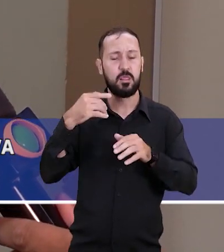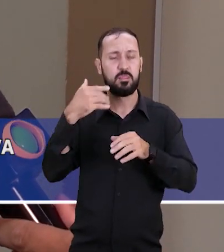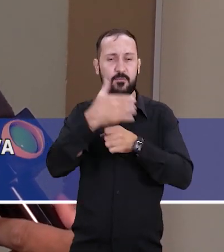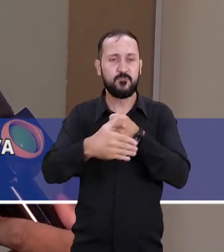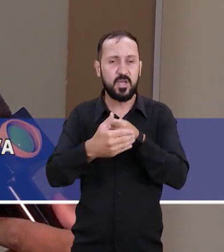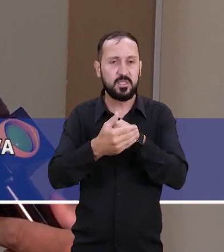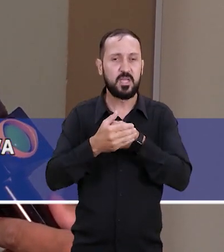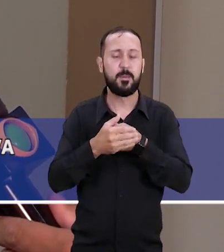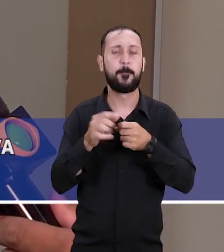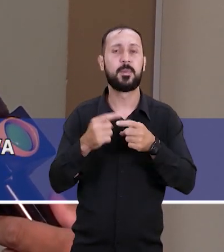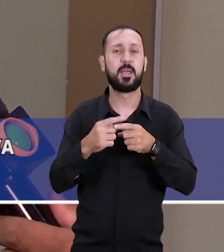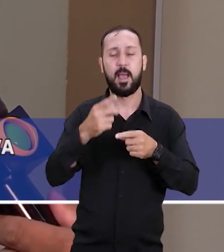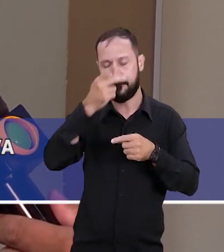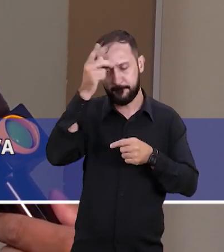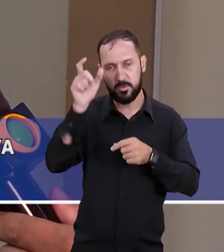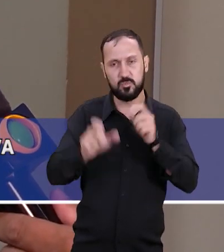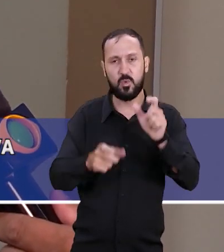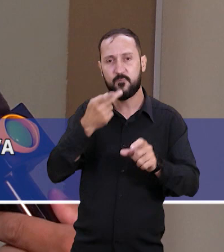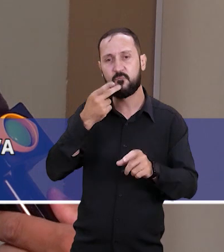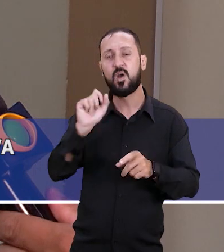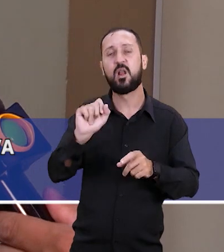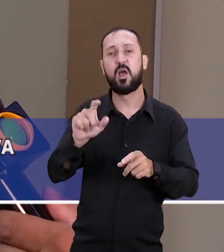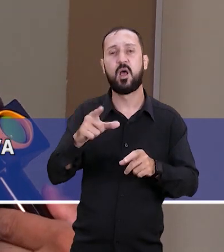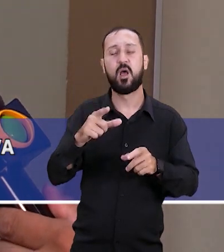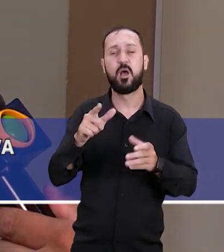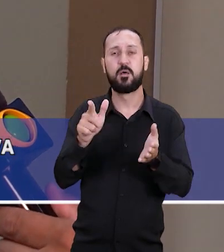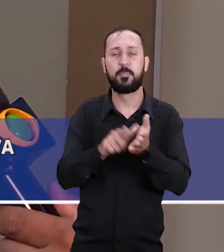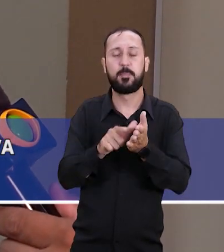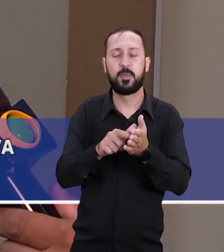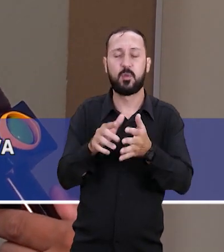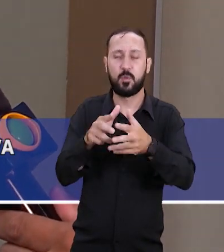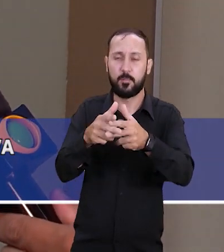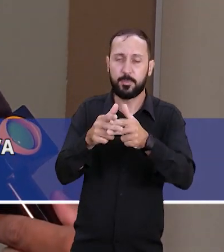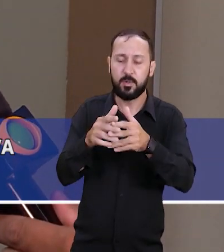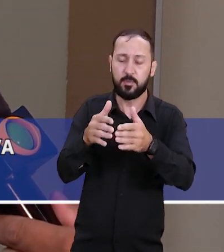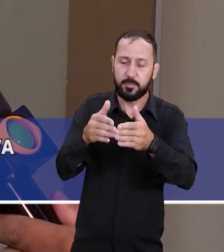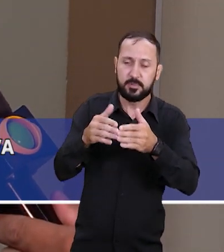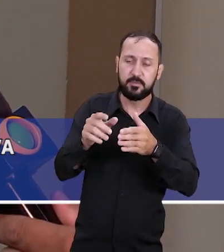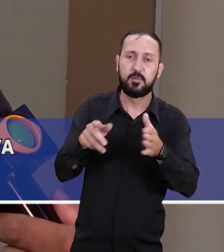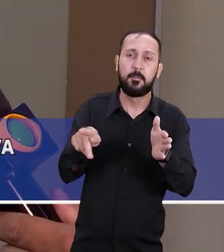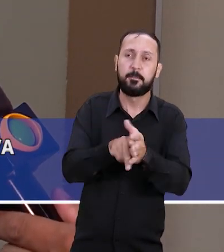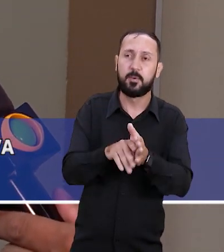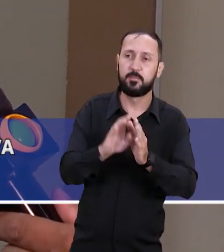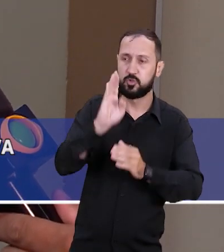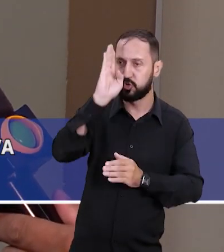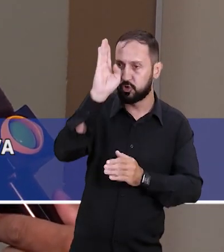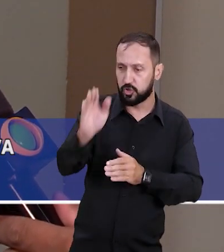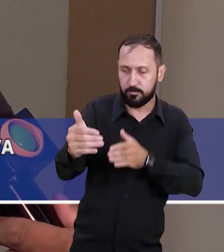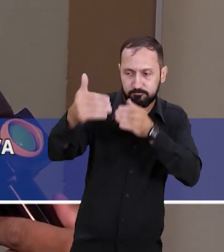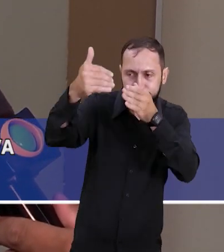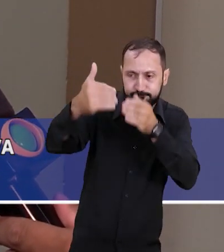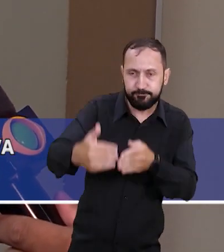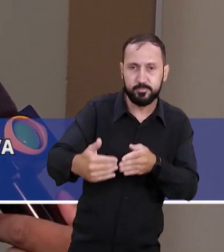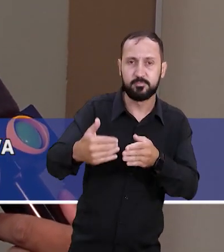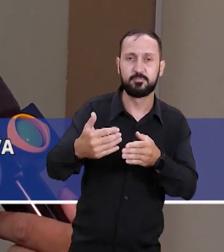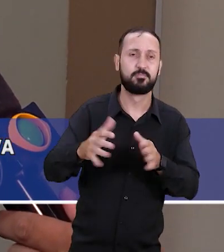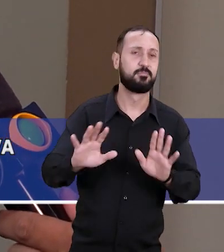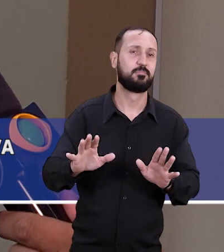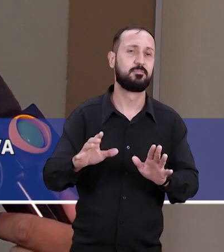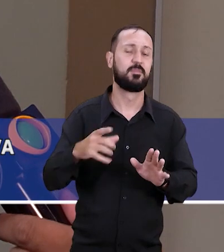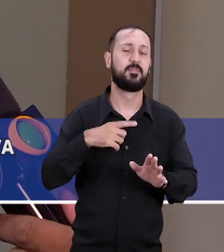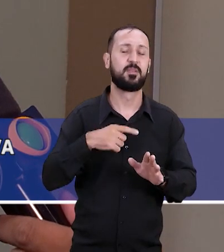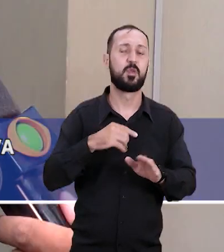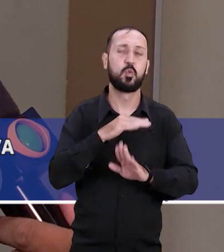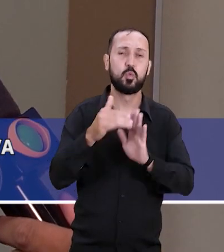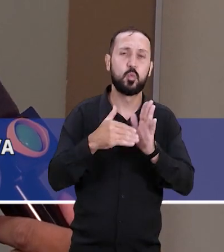nenhum em relação à defesa, nada, né? Porque as pessoas que vão falar, os requerimentos vão ser entregues depois, as perguntas, os questionamentos para a própria